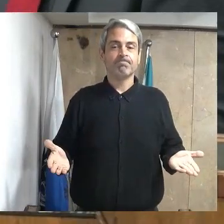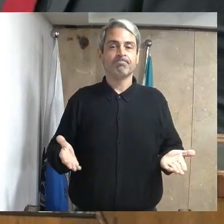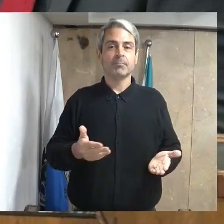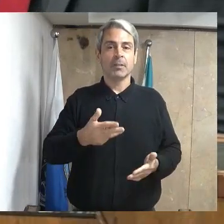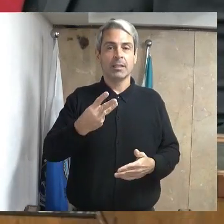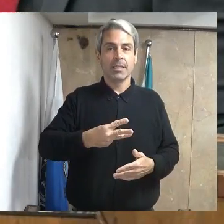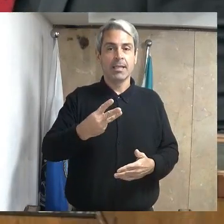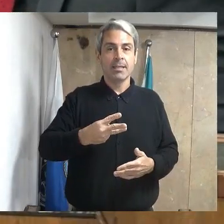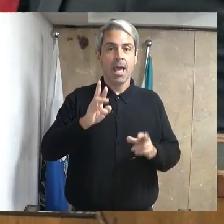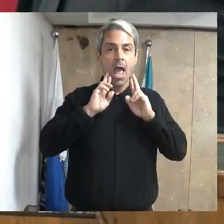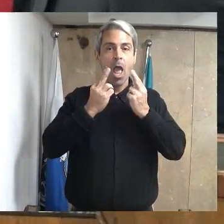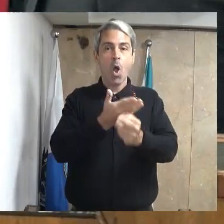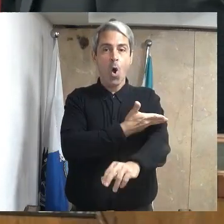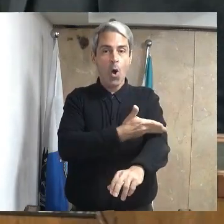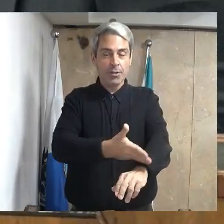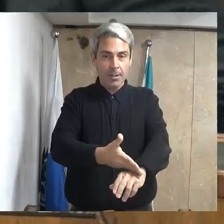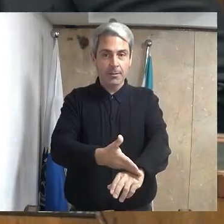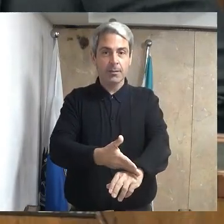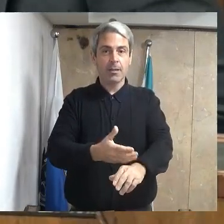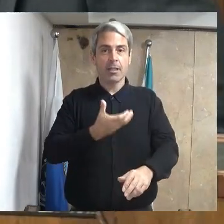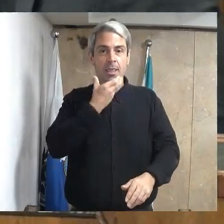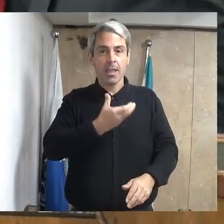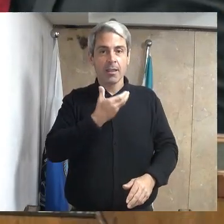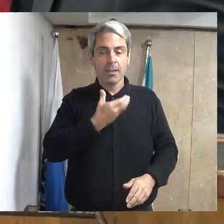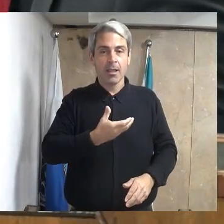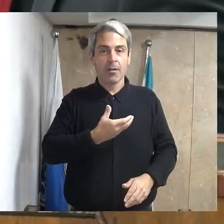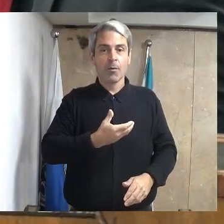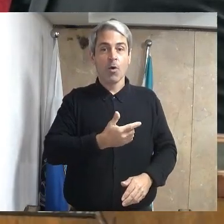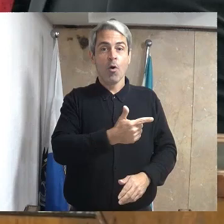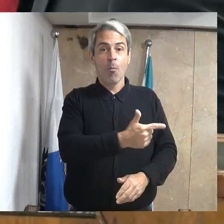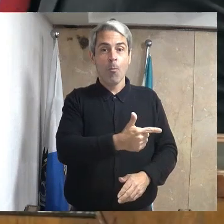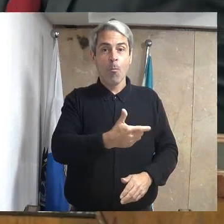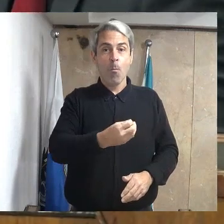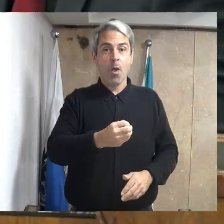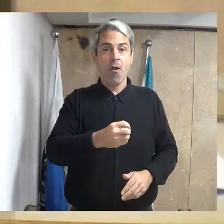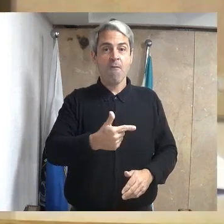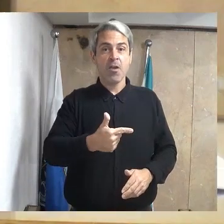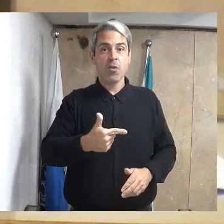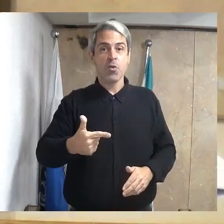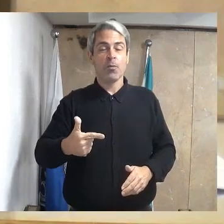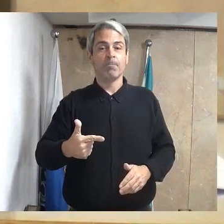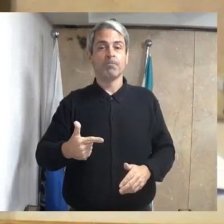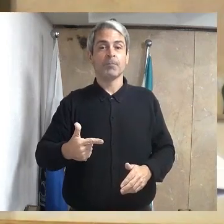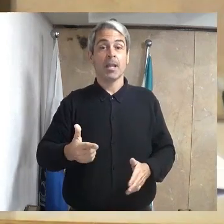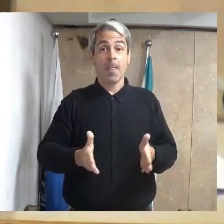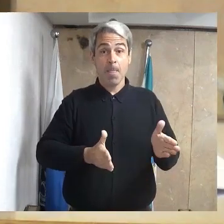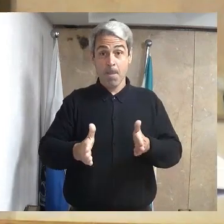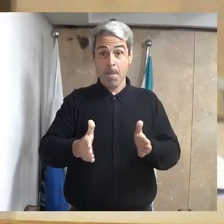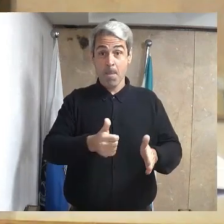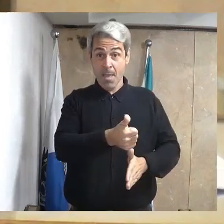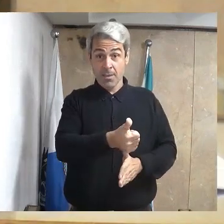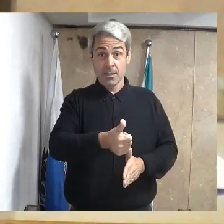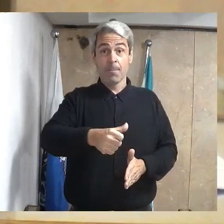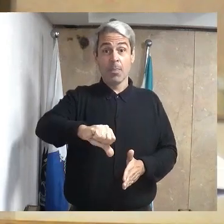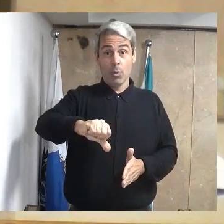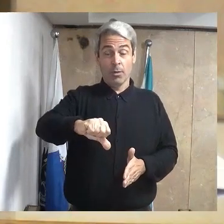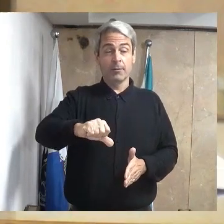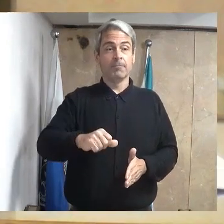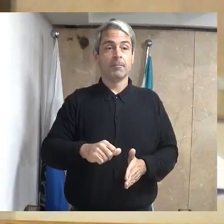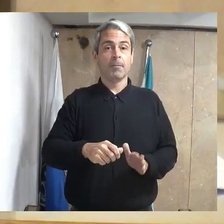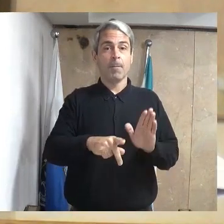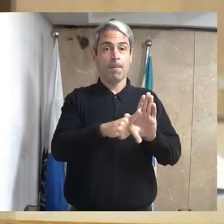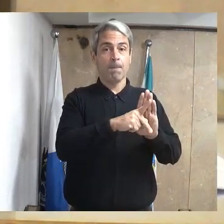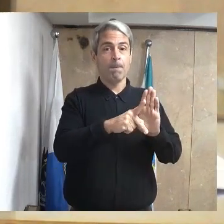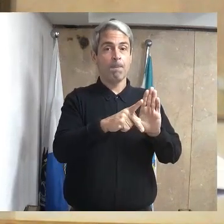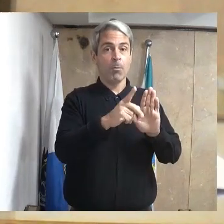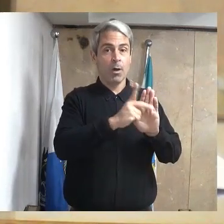Terceira reunião ordinária de 8 de dezembro de 2022, da 19ª Legislatura. Projeto de